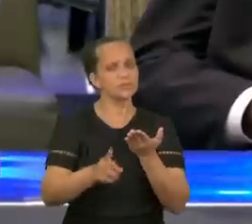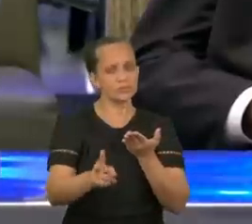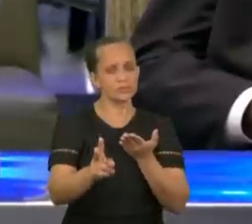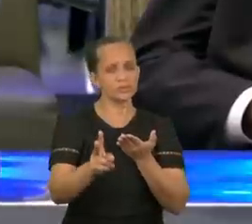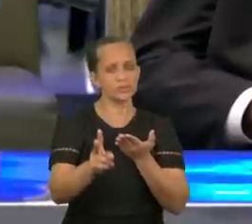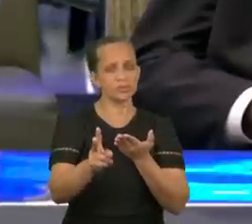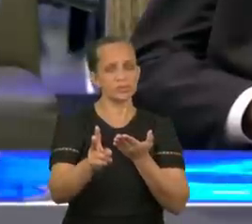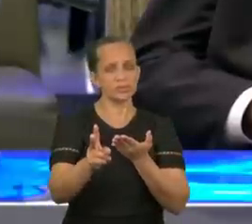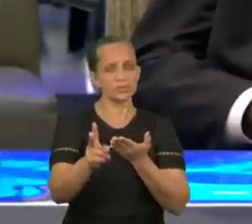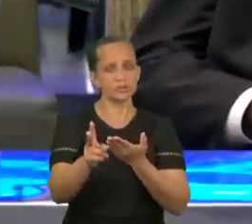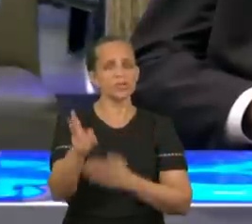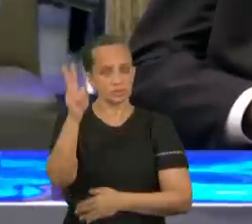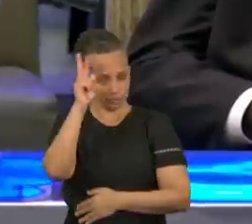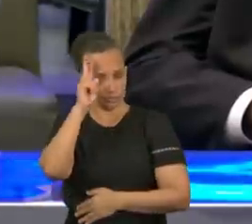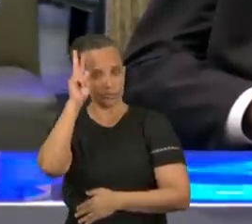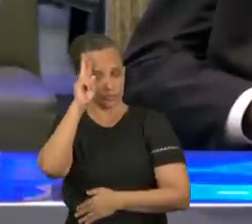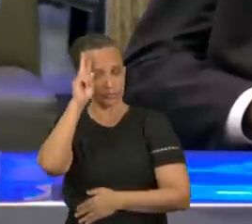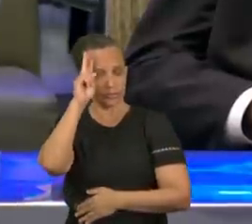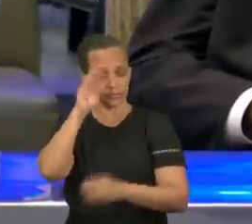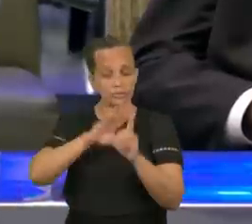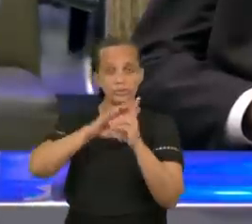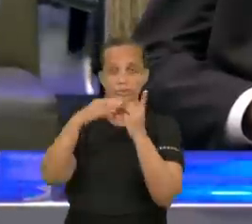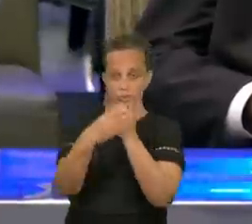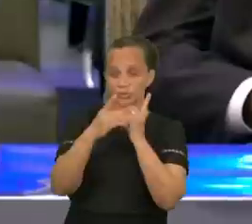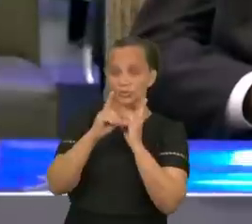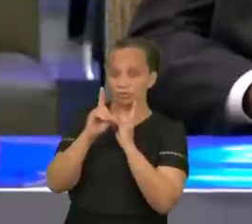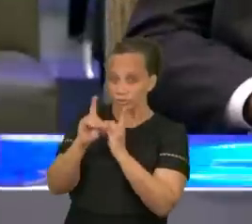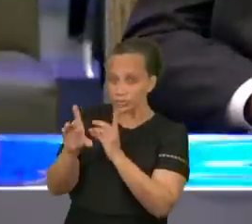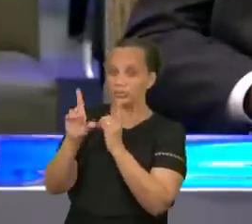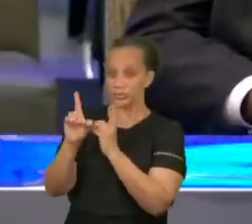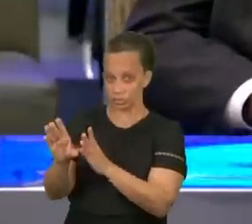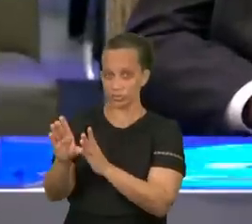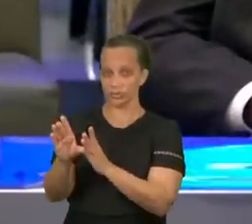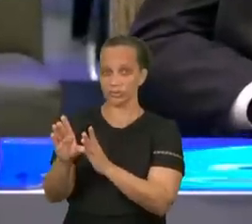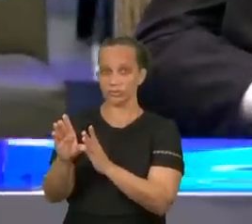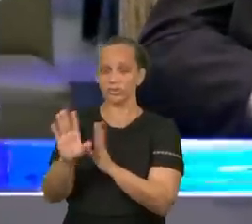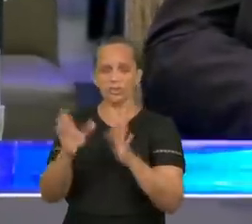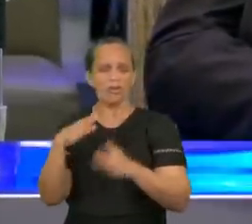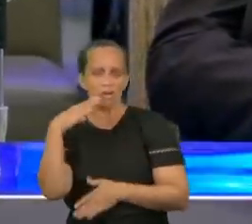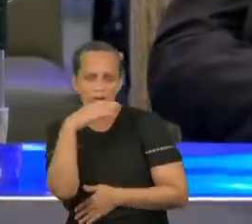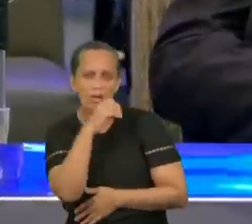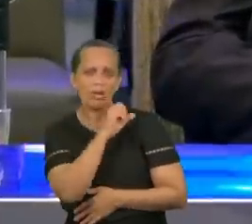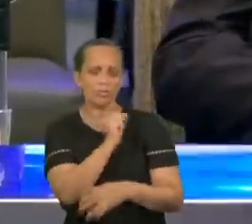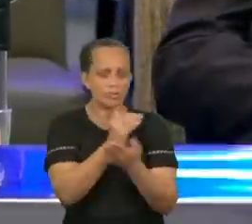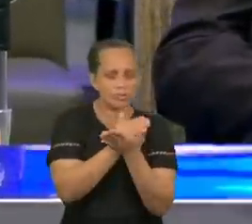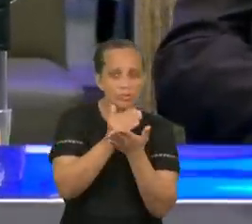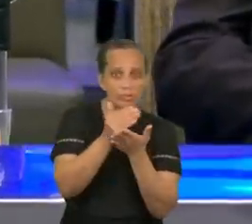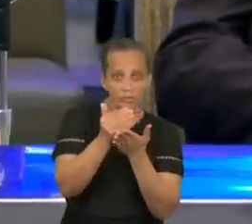aqui a segunda-feira sem mas é longa quero